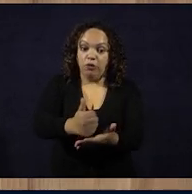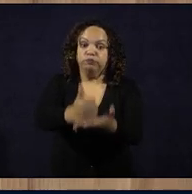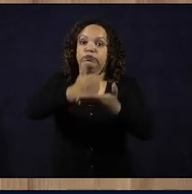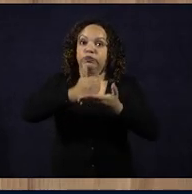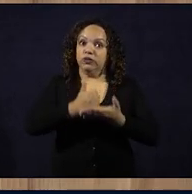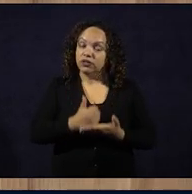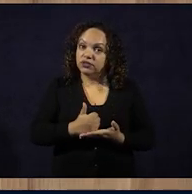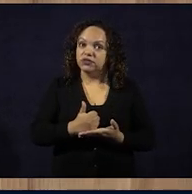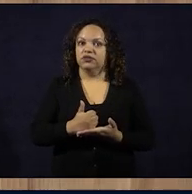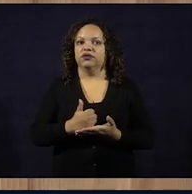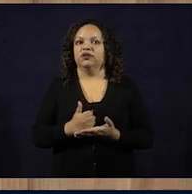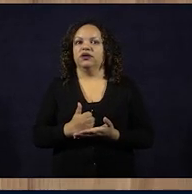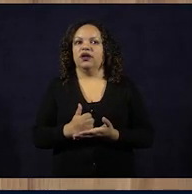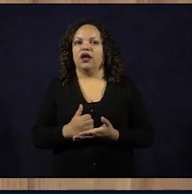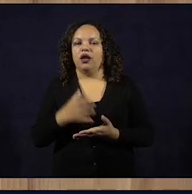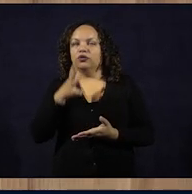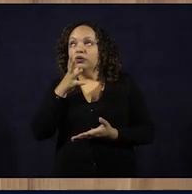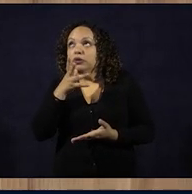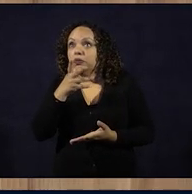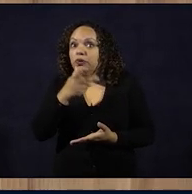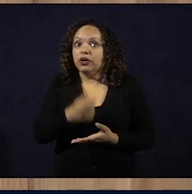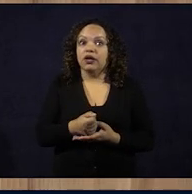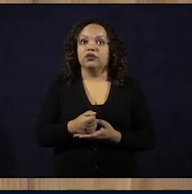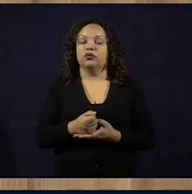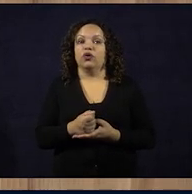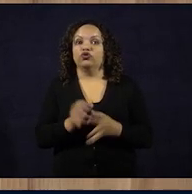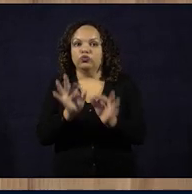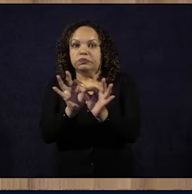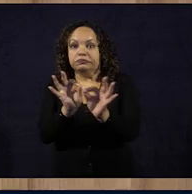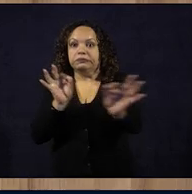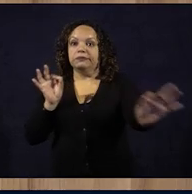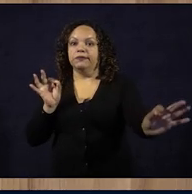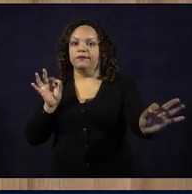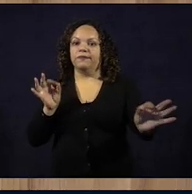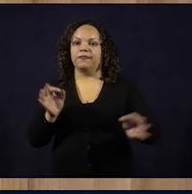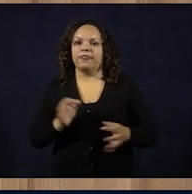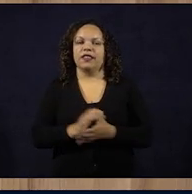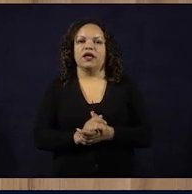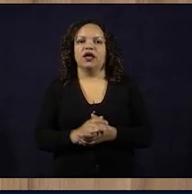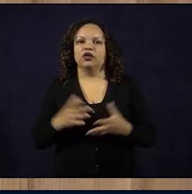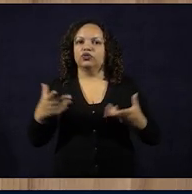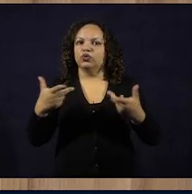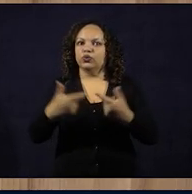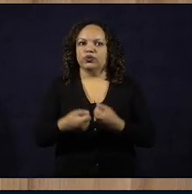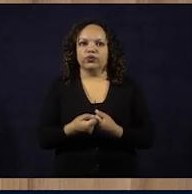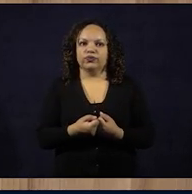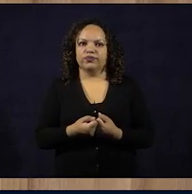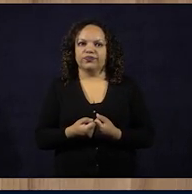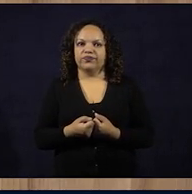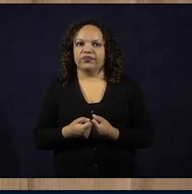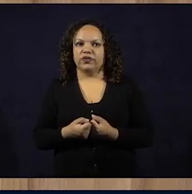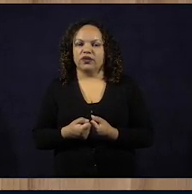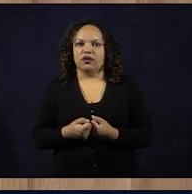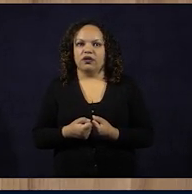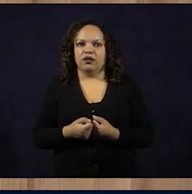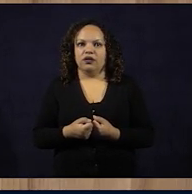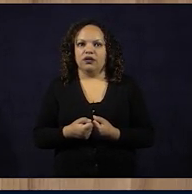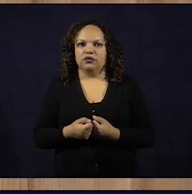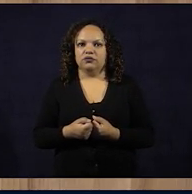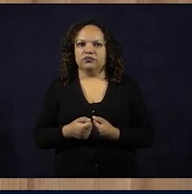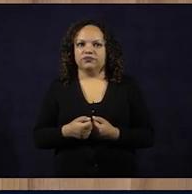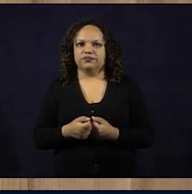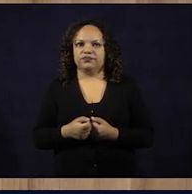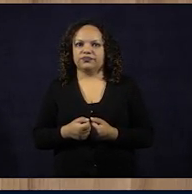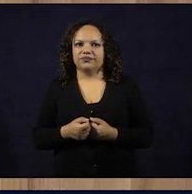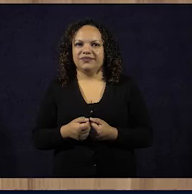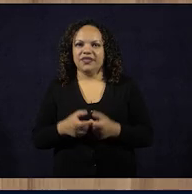levar para concessionária hoje não é tudo à distância né você pega o coloca um óculos